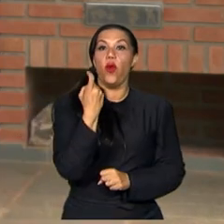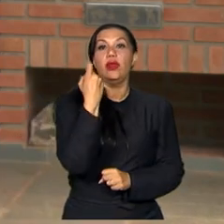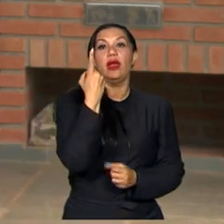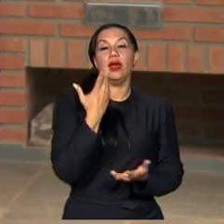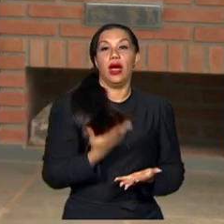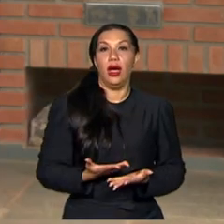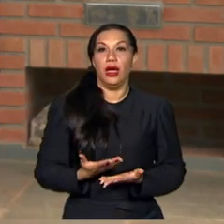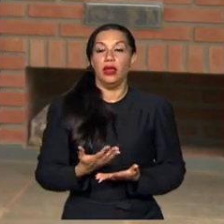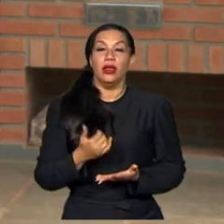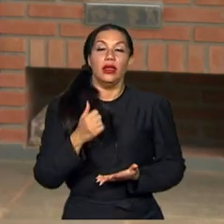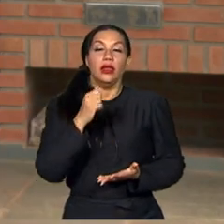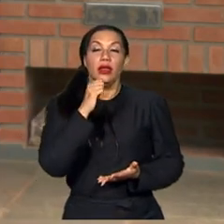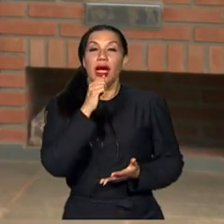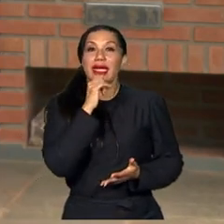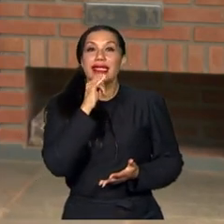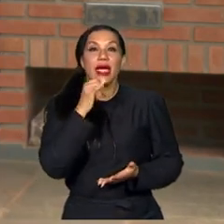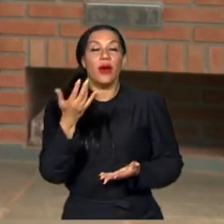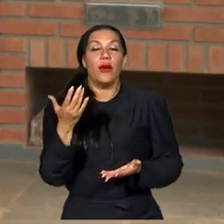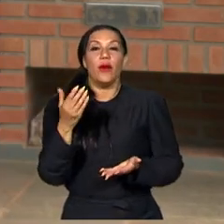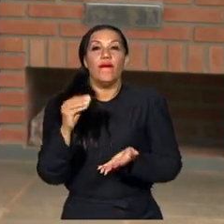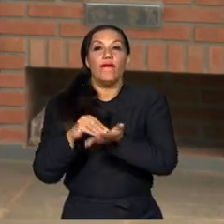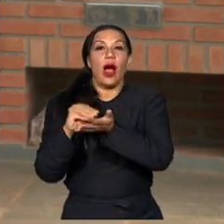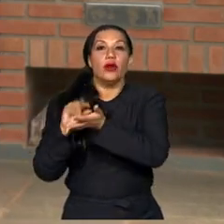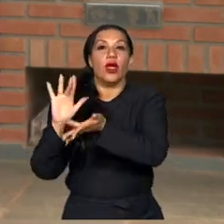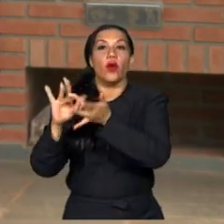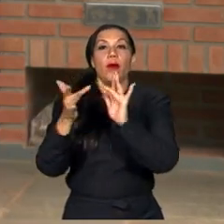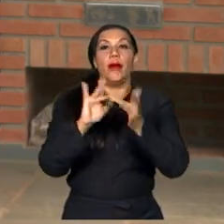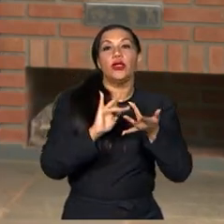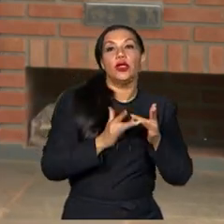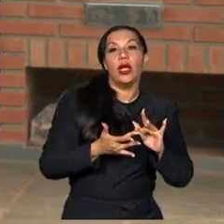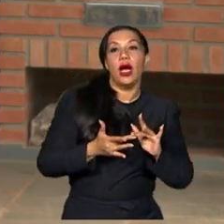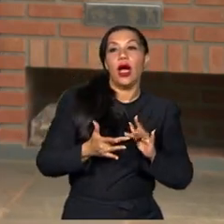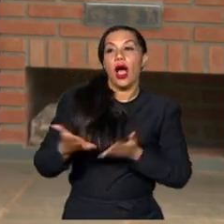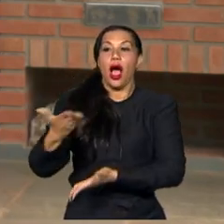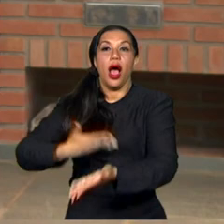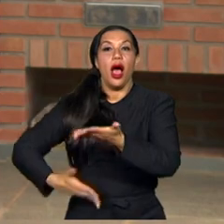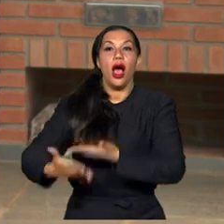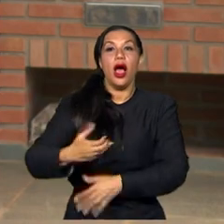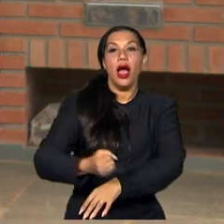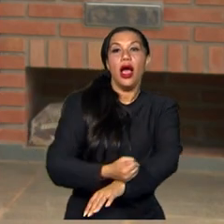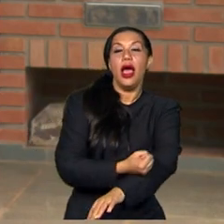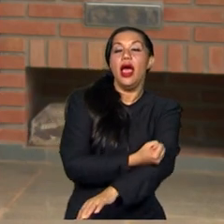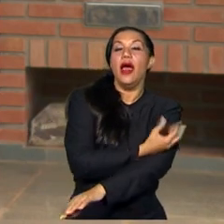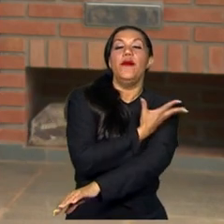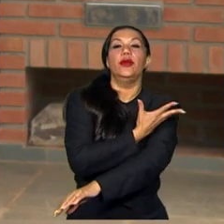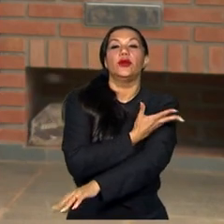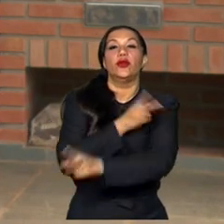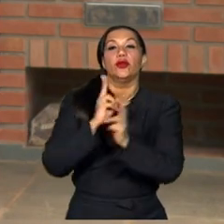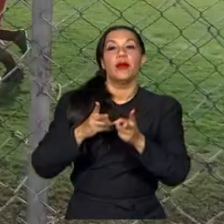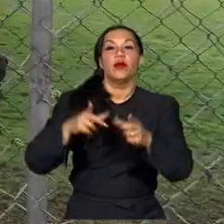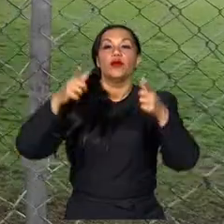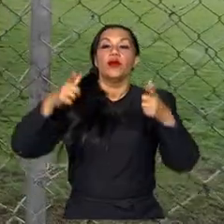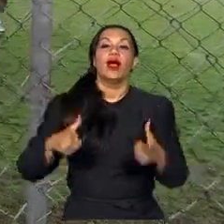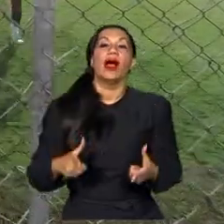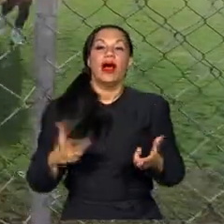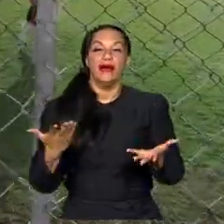Ou seja, a gente não compartilha mais de emoções antagônicas no mesmo espaço.